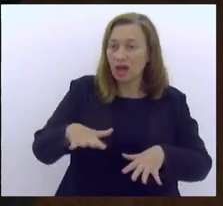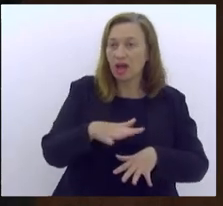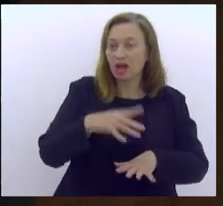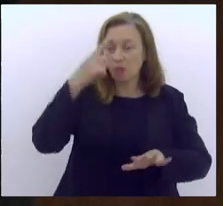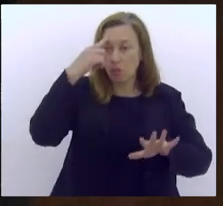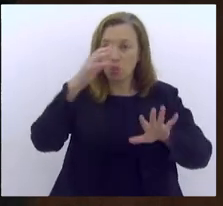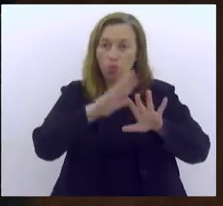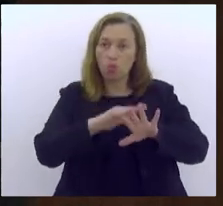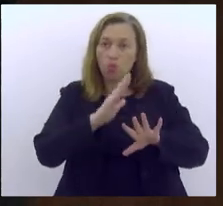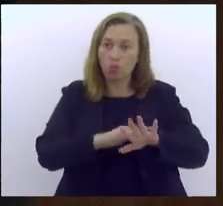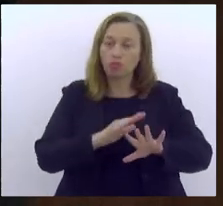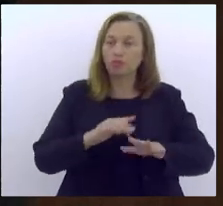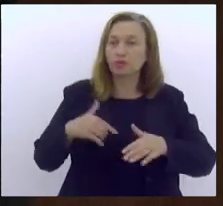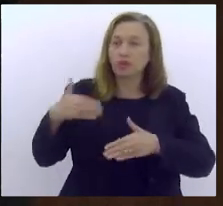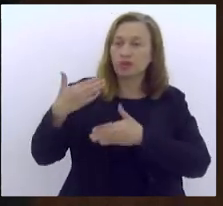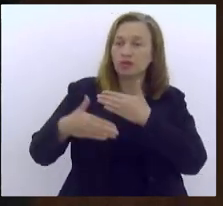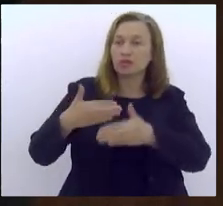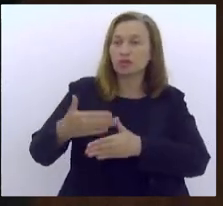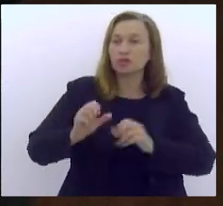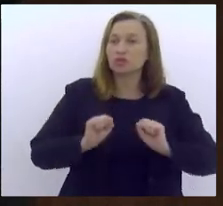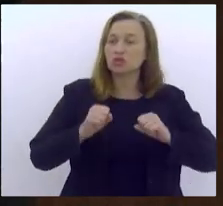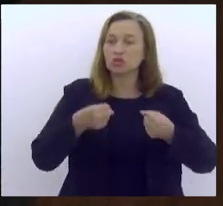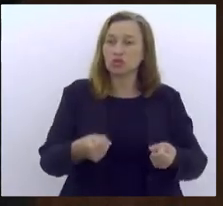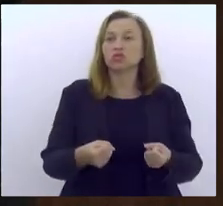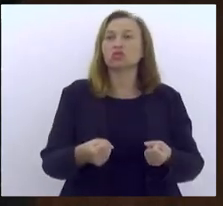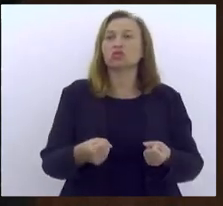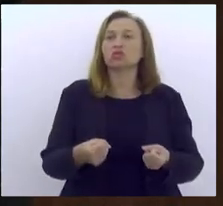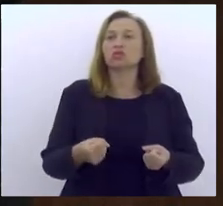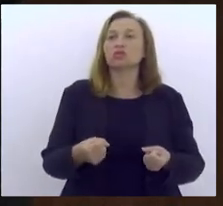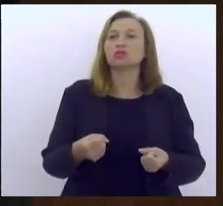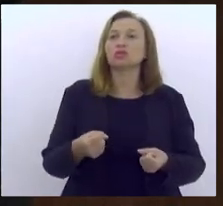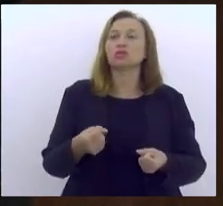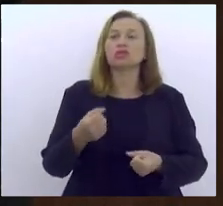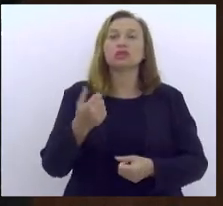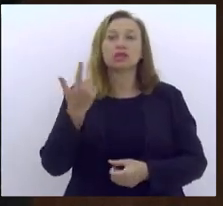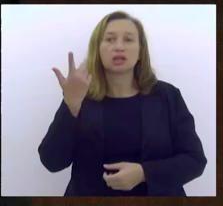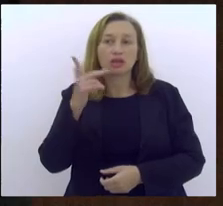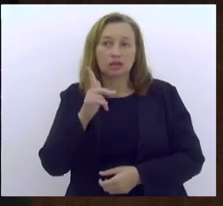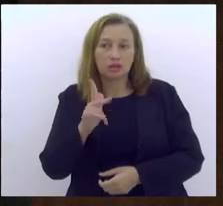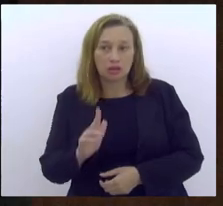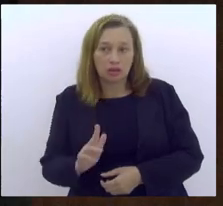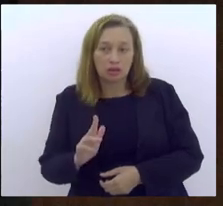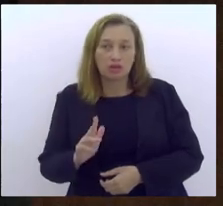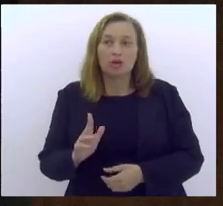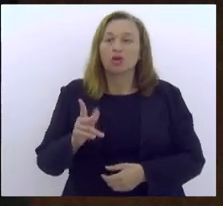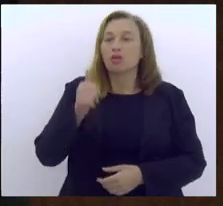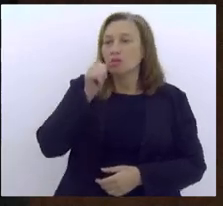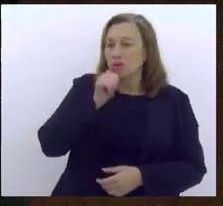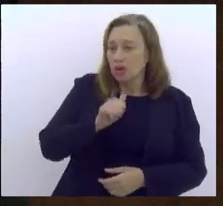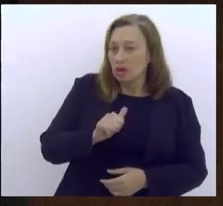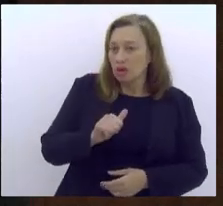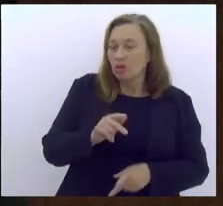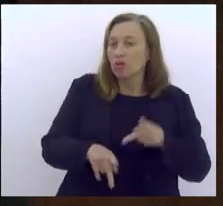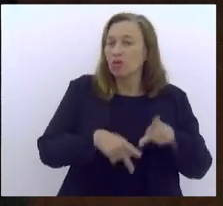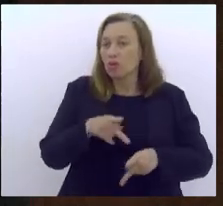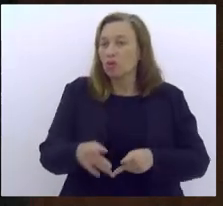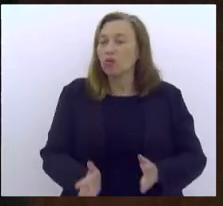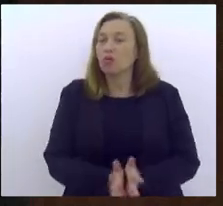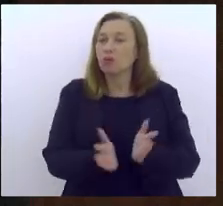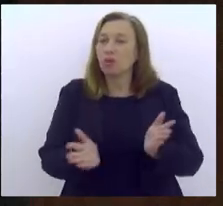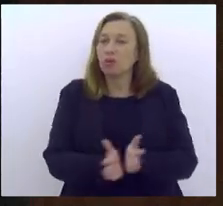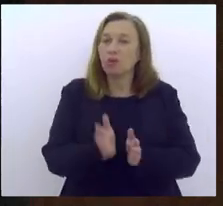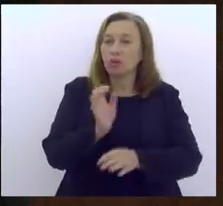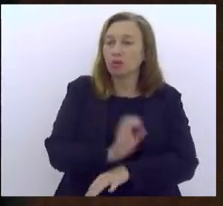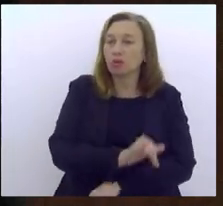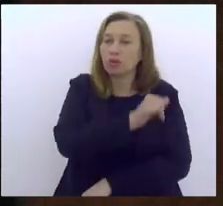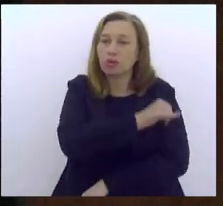seja uma trajetória de defesa daquilo que a gente tem em comum, as mulheres, a população pobre, a população mais vulnerável do Estado do Rio de